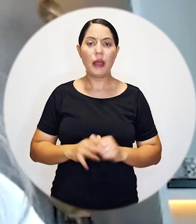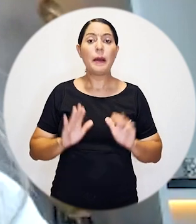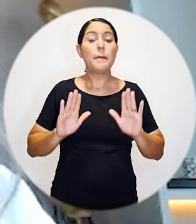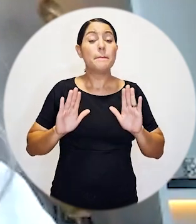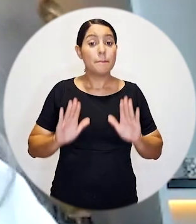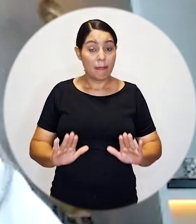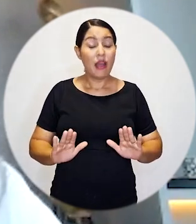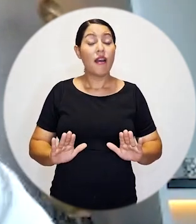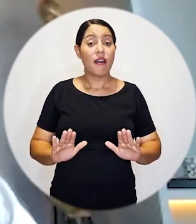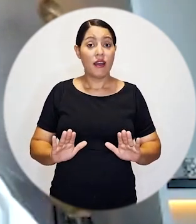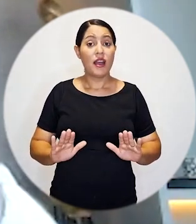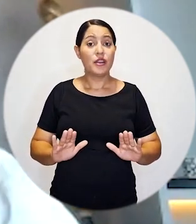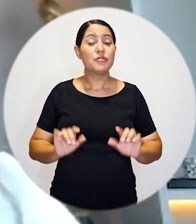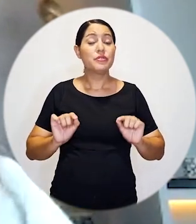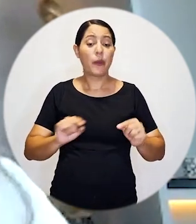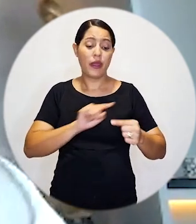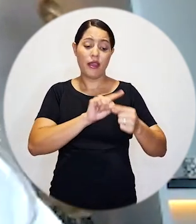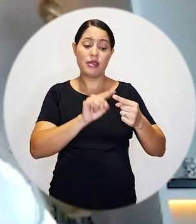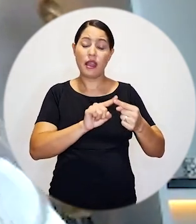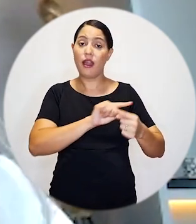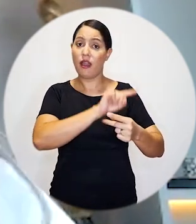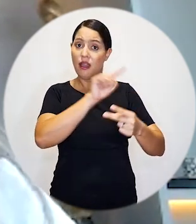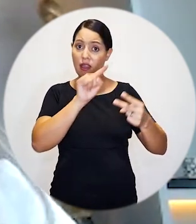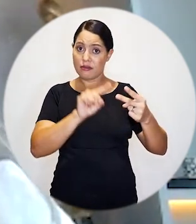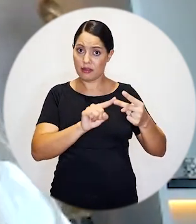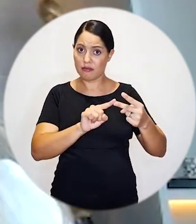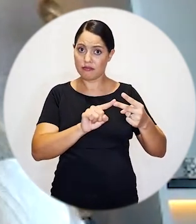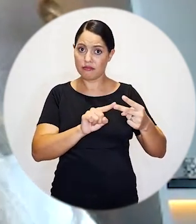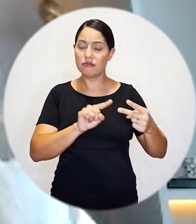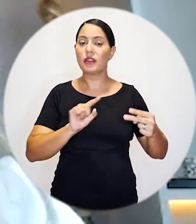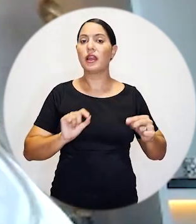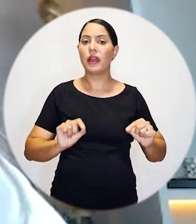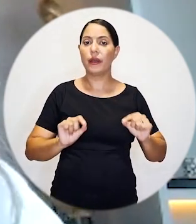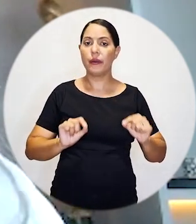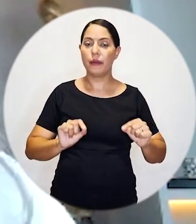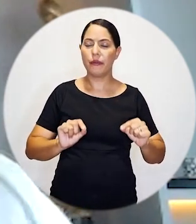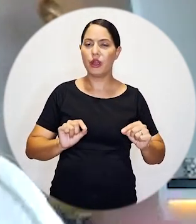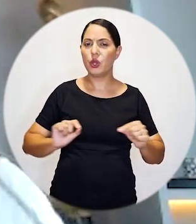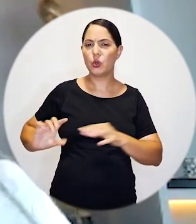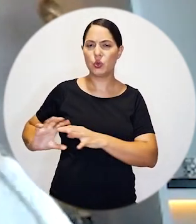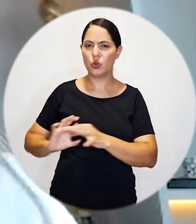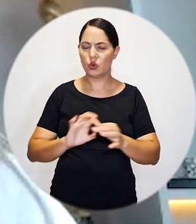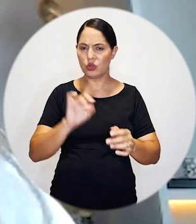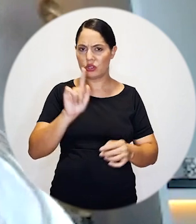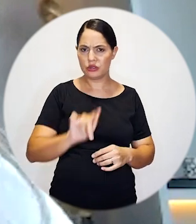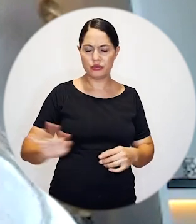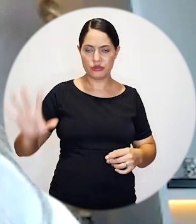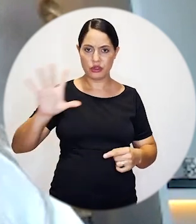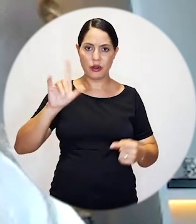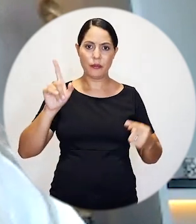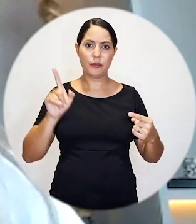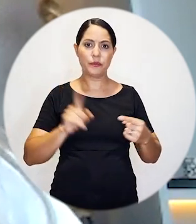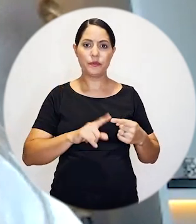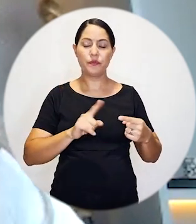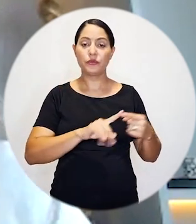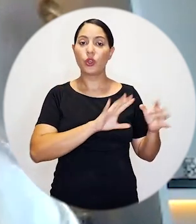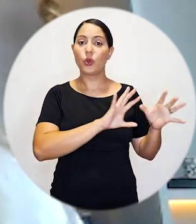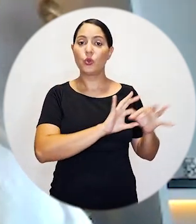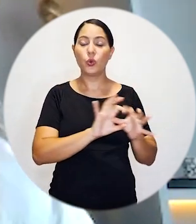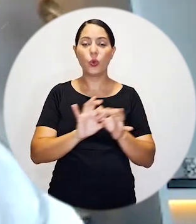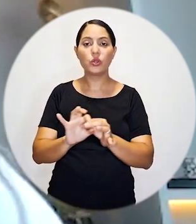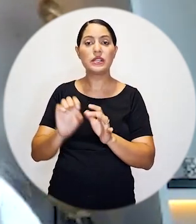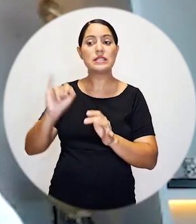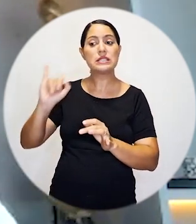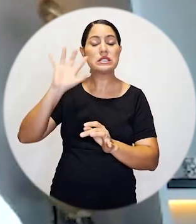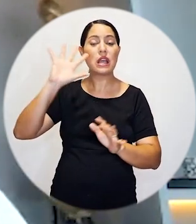O que entra, tem duas vertentes da corregedoria, né? Vamos dizer, de uma forma geral. No âmbito